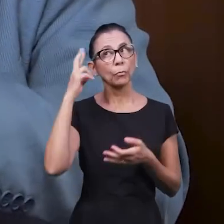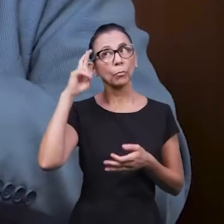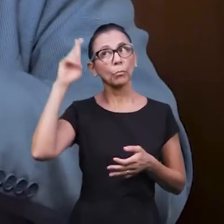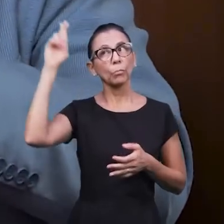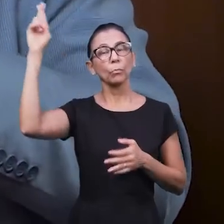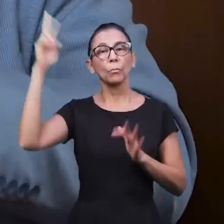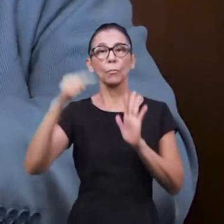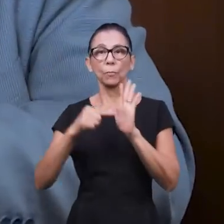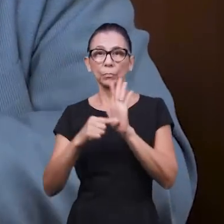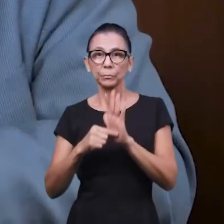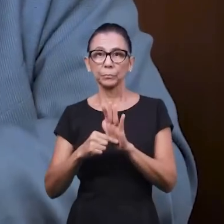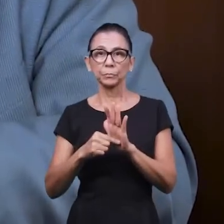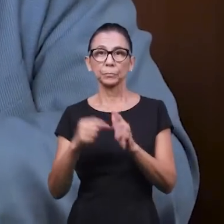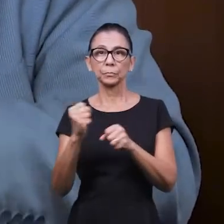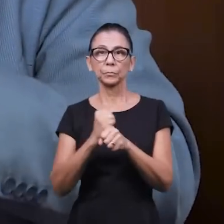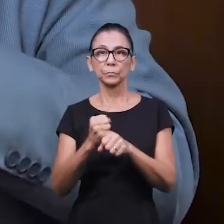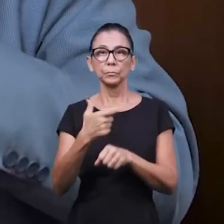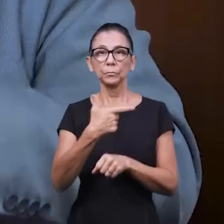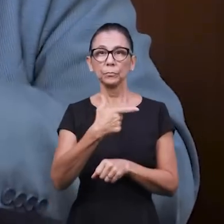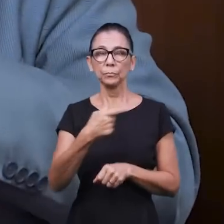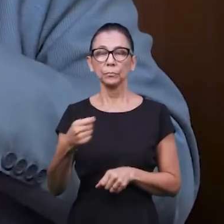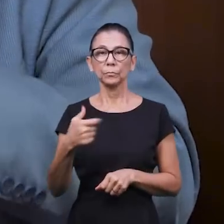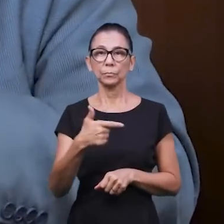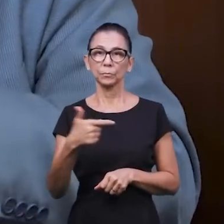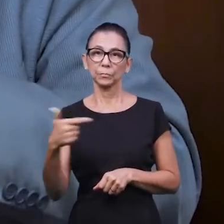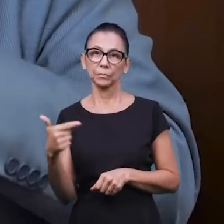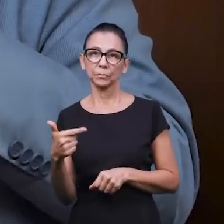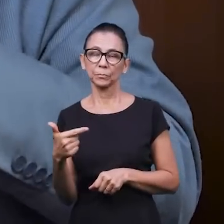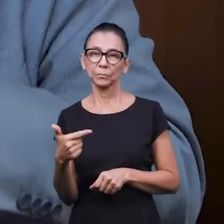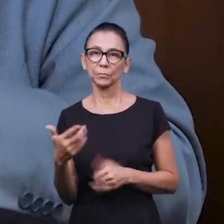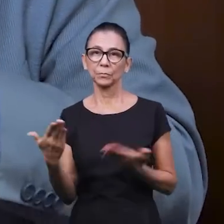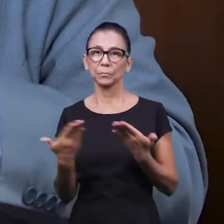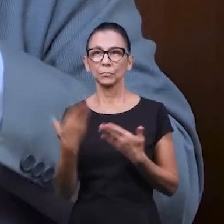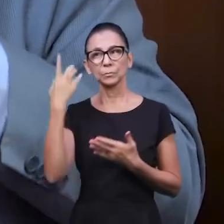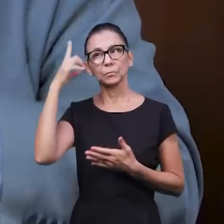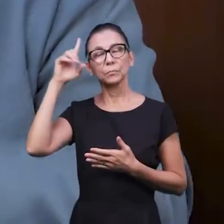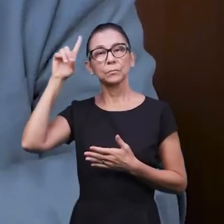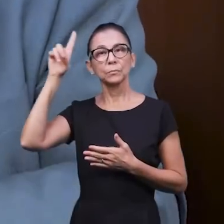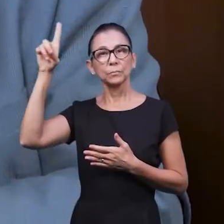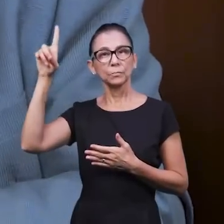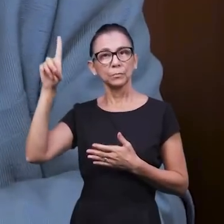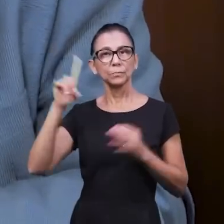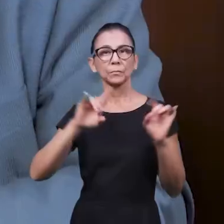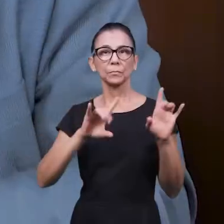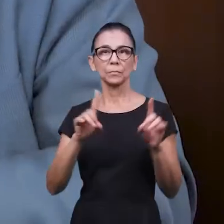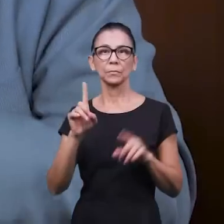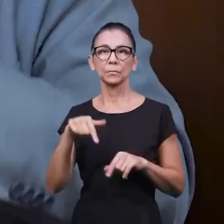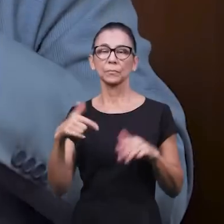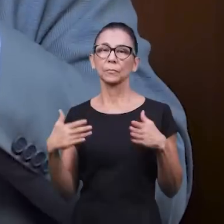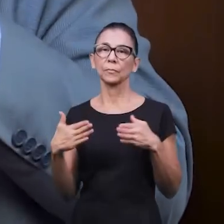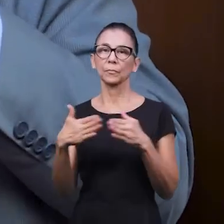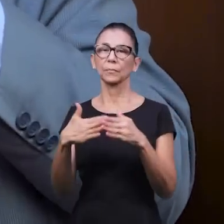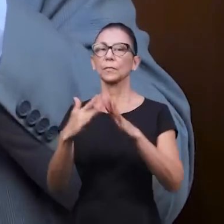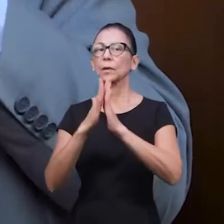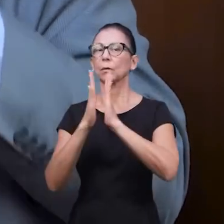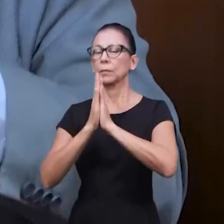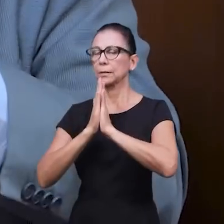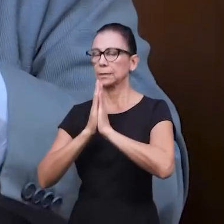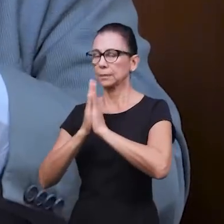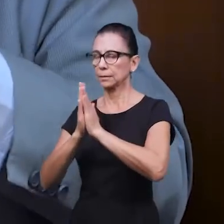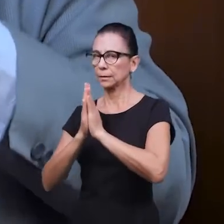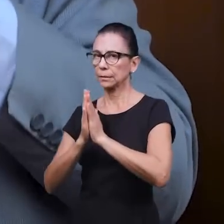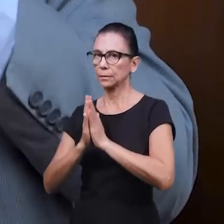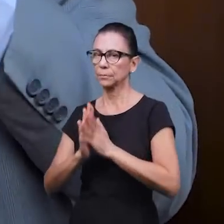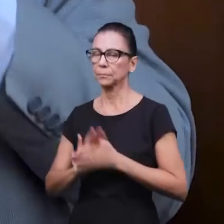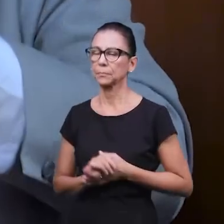mostrou para este ano de 2022 de ser o dia especial para oração. Então, nós vamos